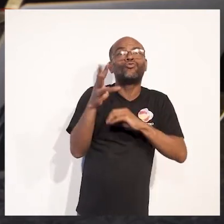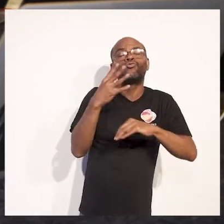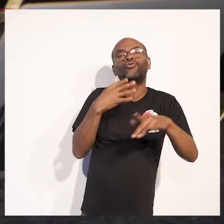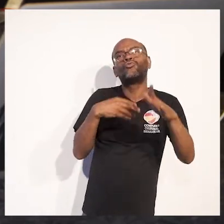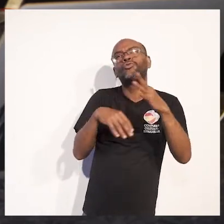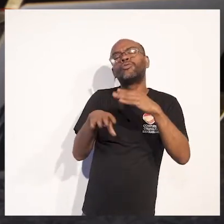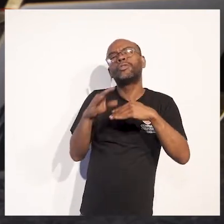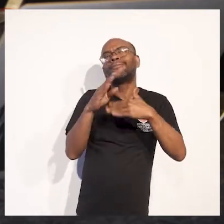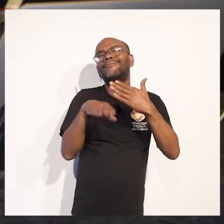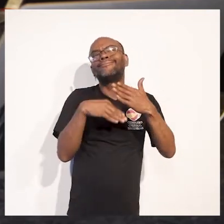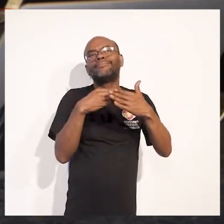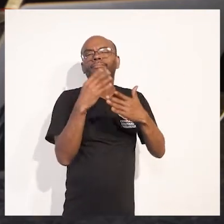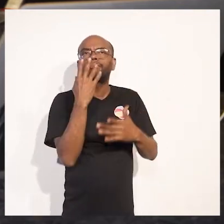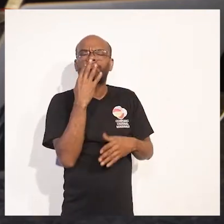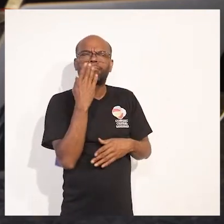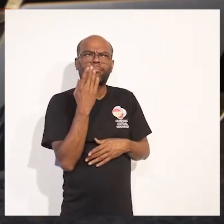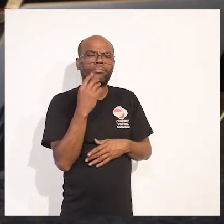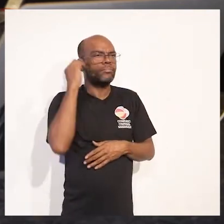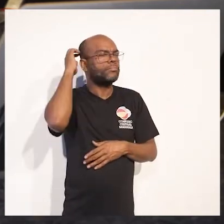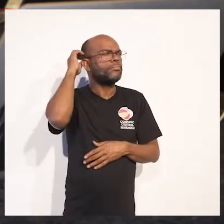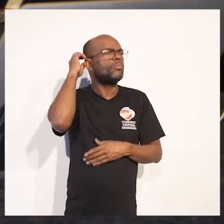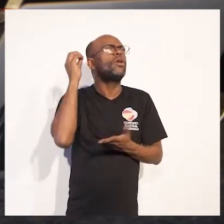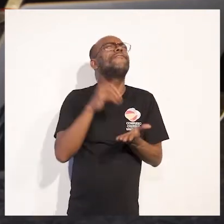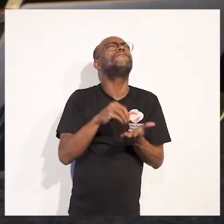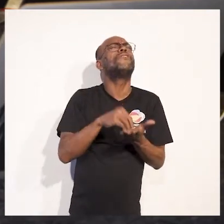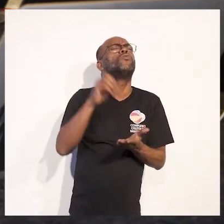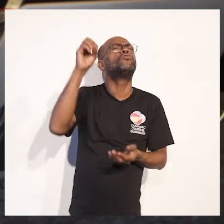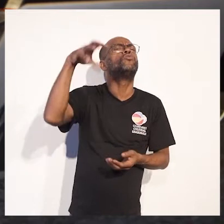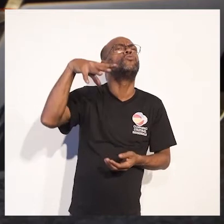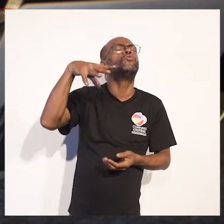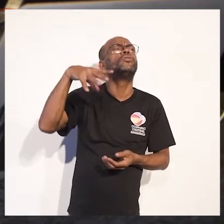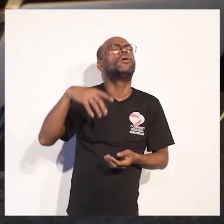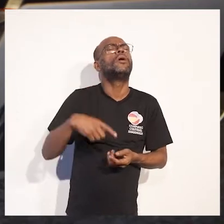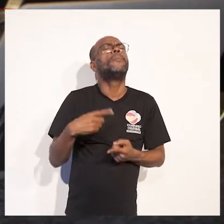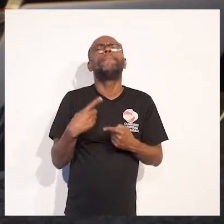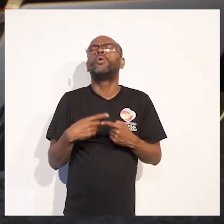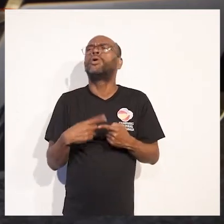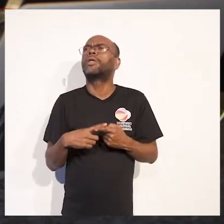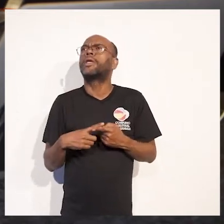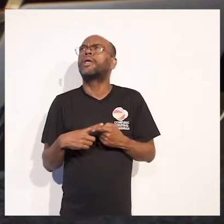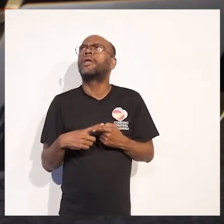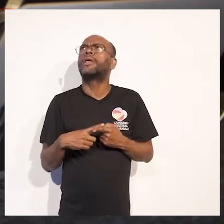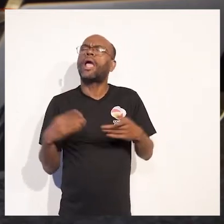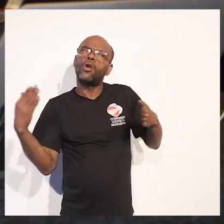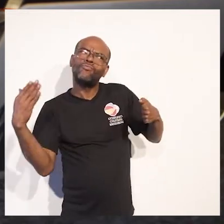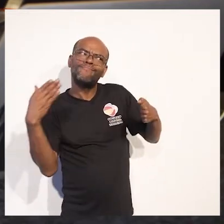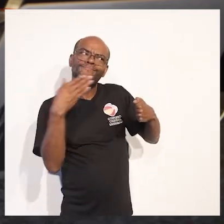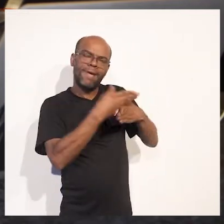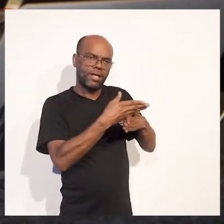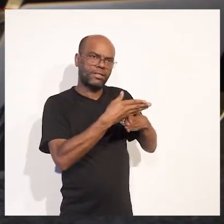pigmento transparente. Por que eu falei ausência de luz? Porque eu não falei que a luz perpassa por